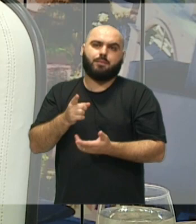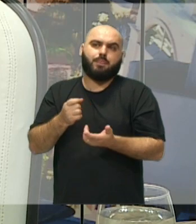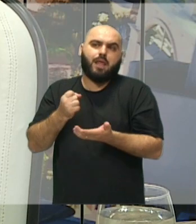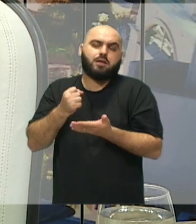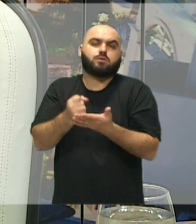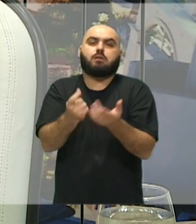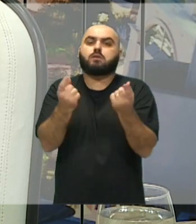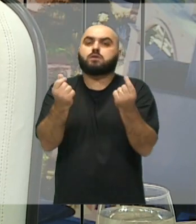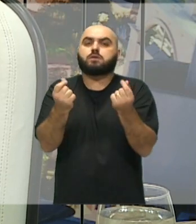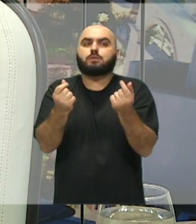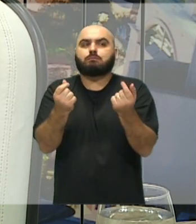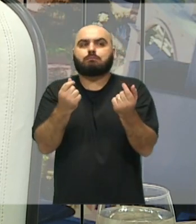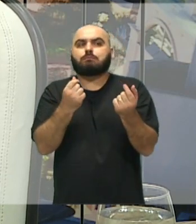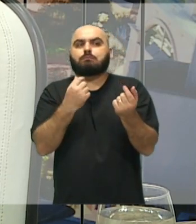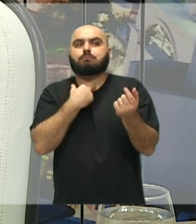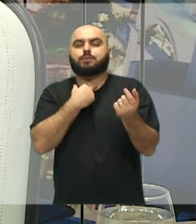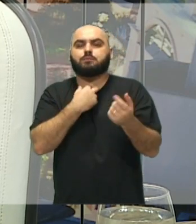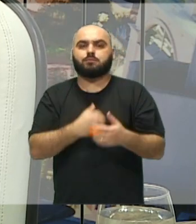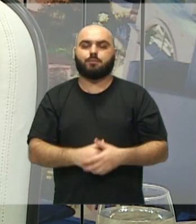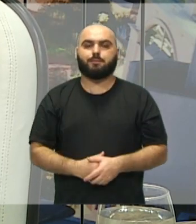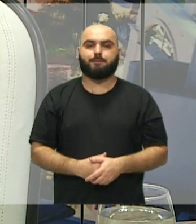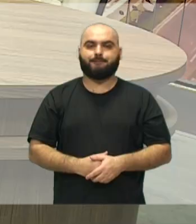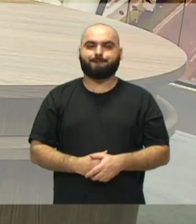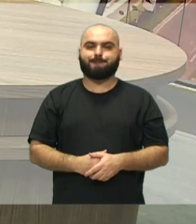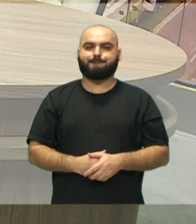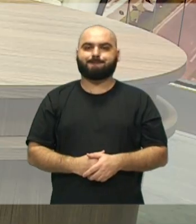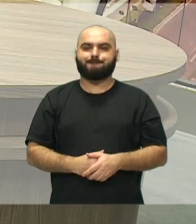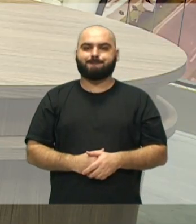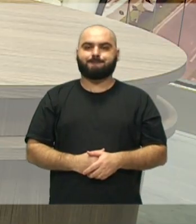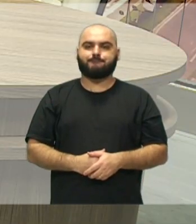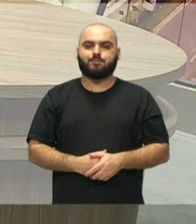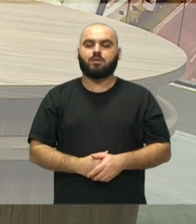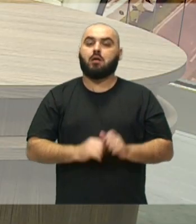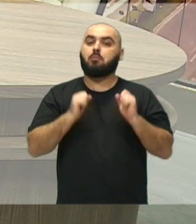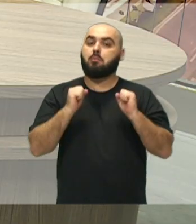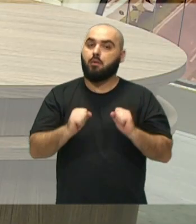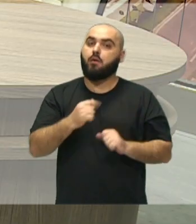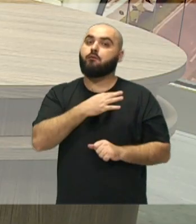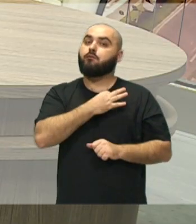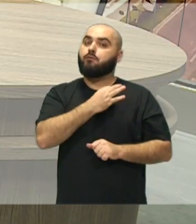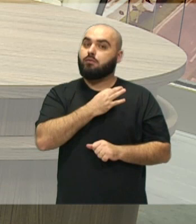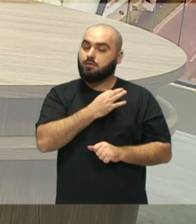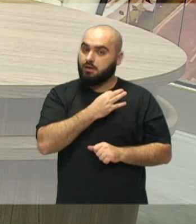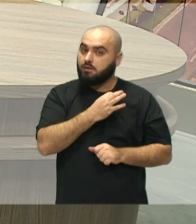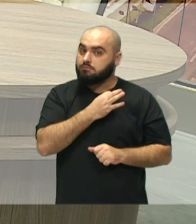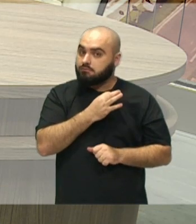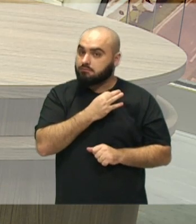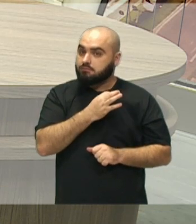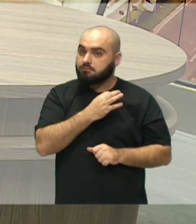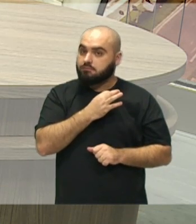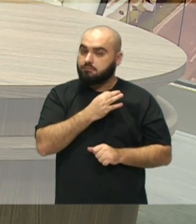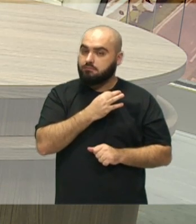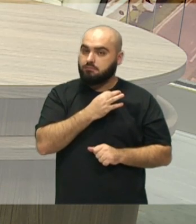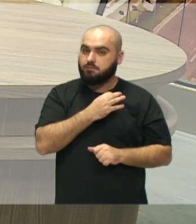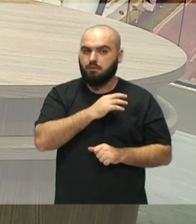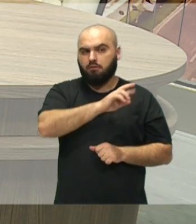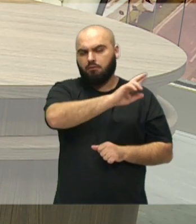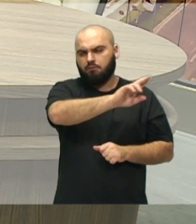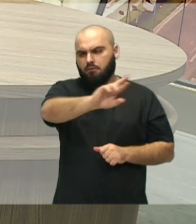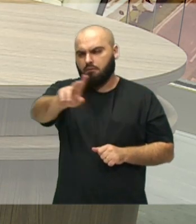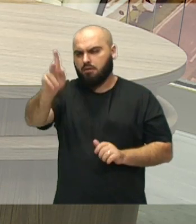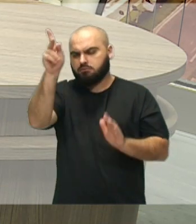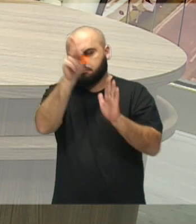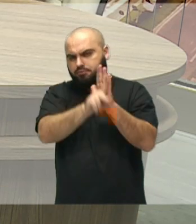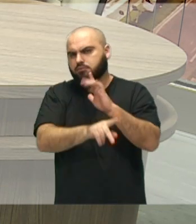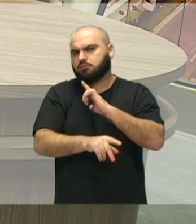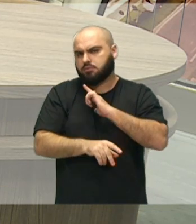contribuir financeiramente. Você pode voluntariar, fazer voluntariado nos diversos projetos que a